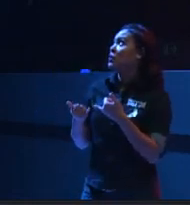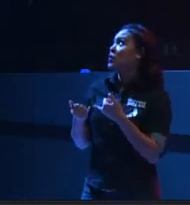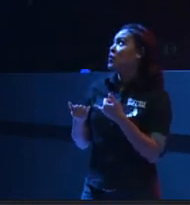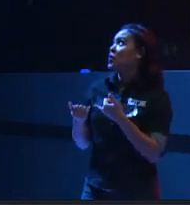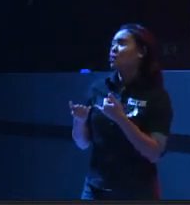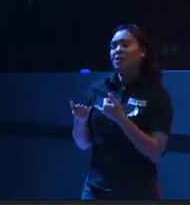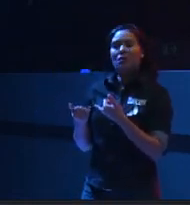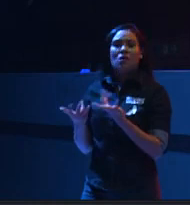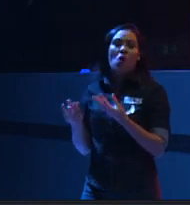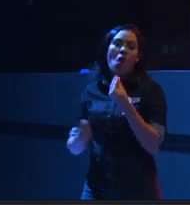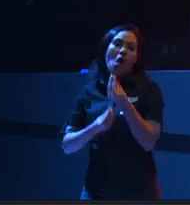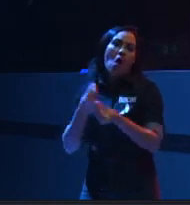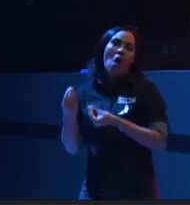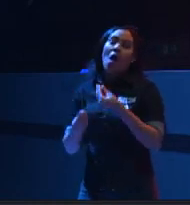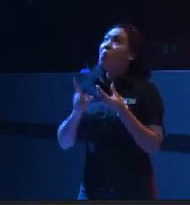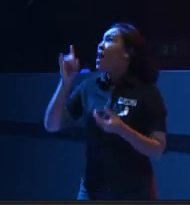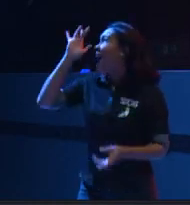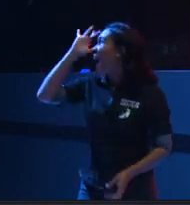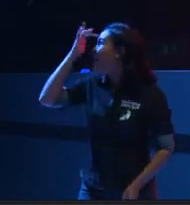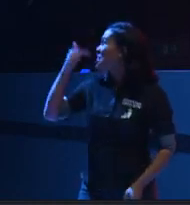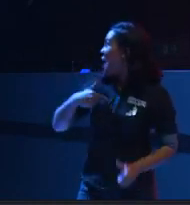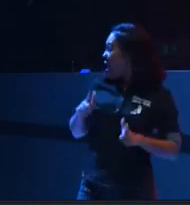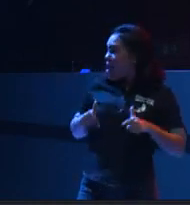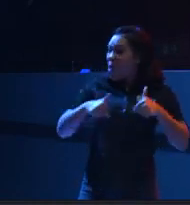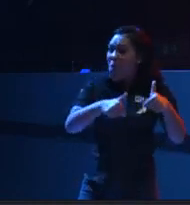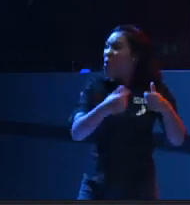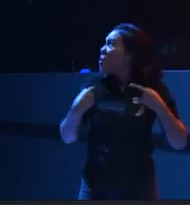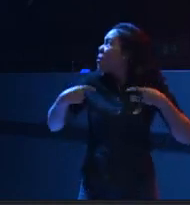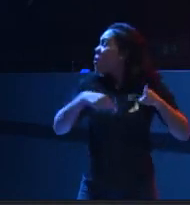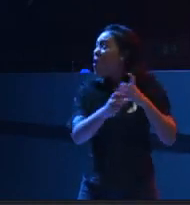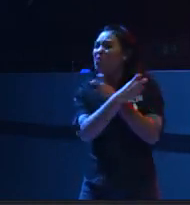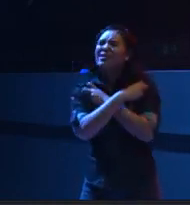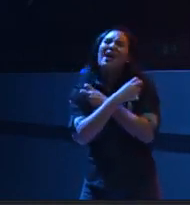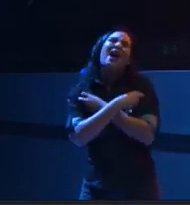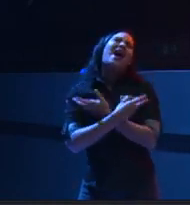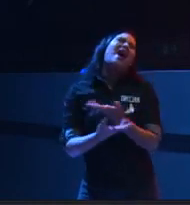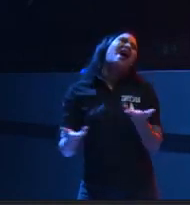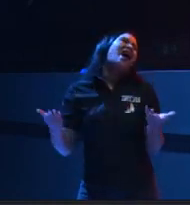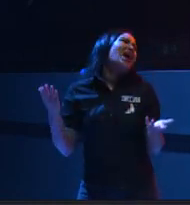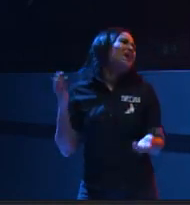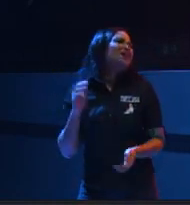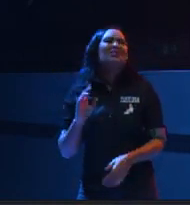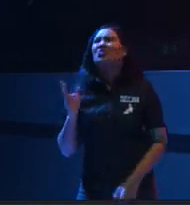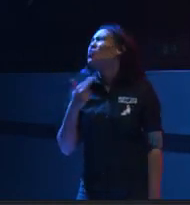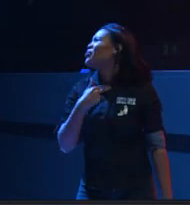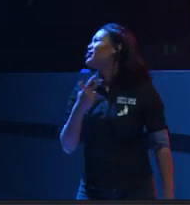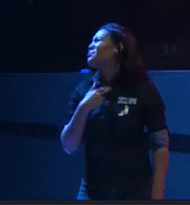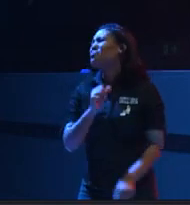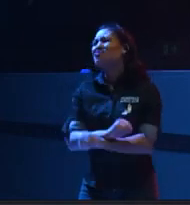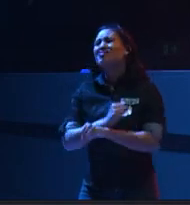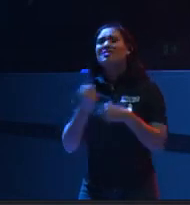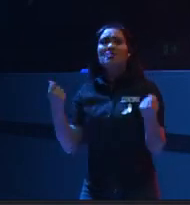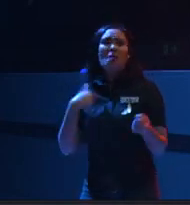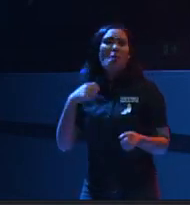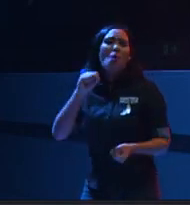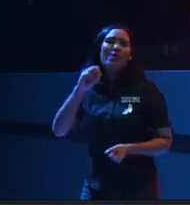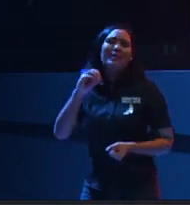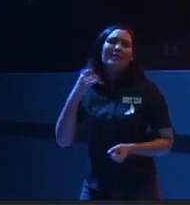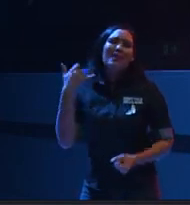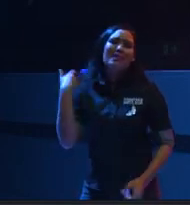o senhor tá achando que eu posso fazer isso Deus por favor tem 80 anos com 40 não era eu era